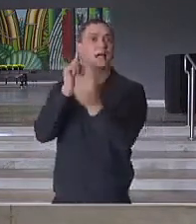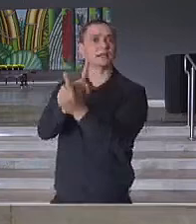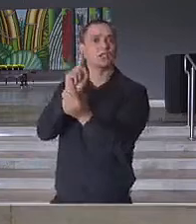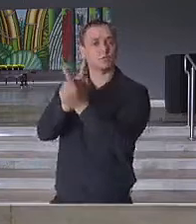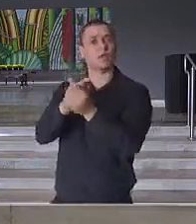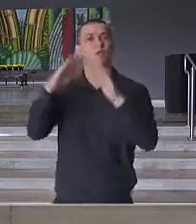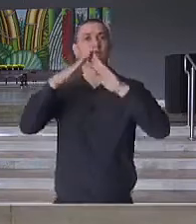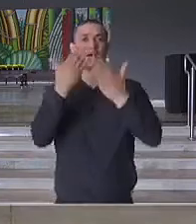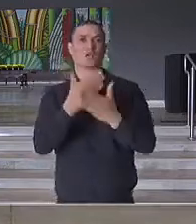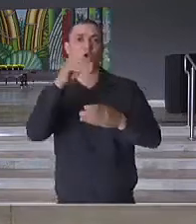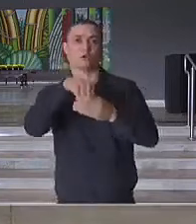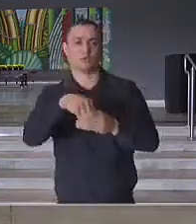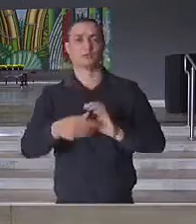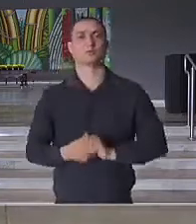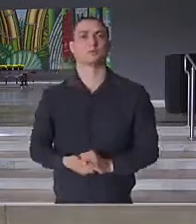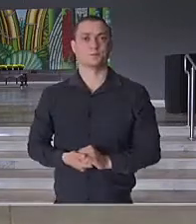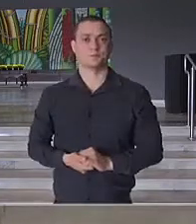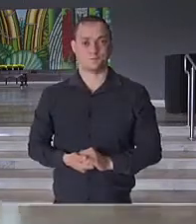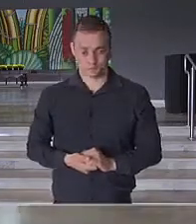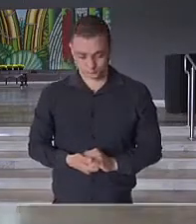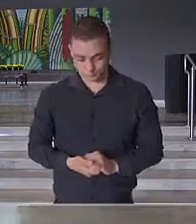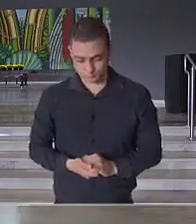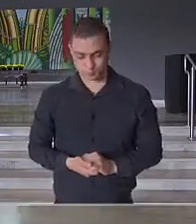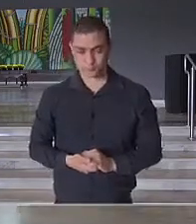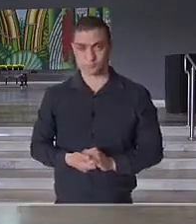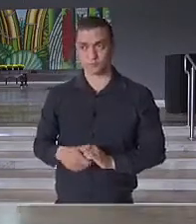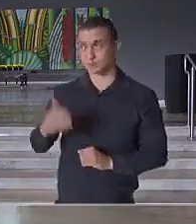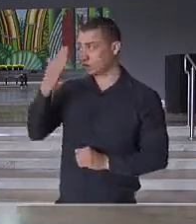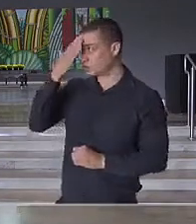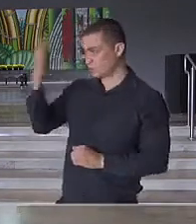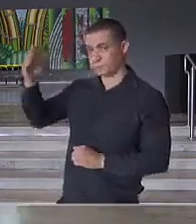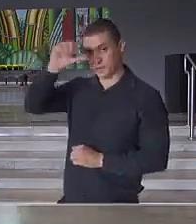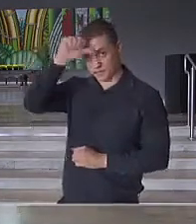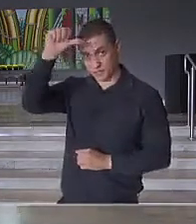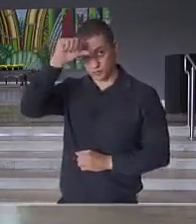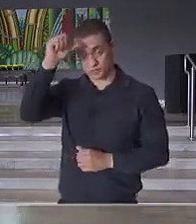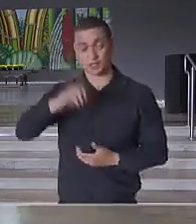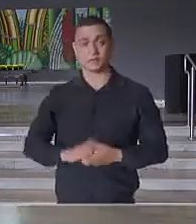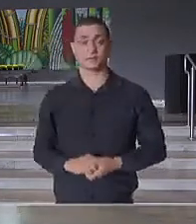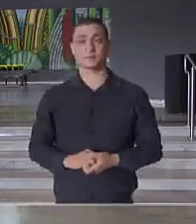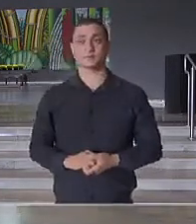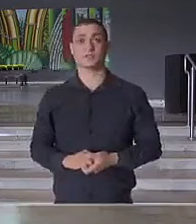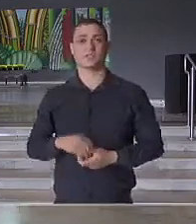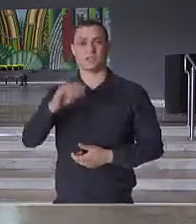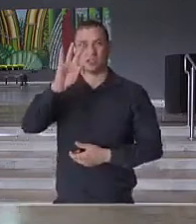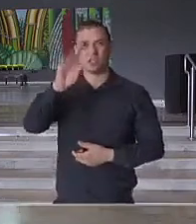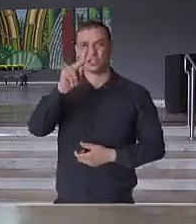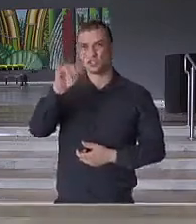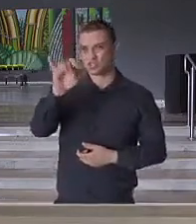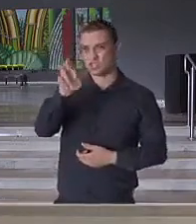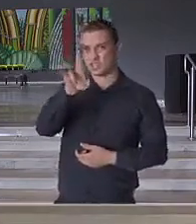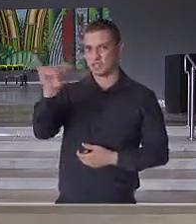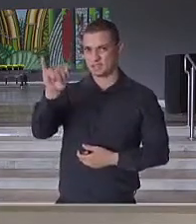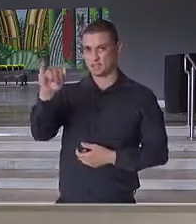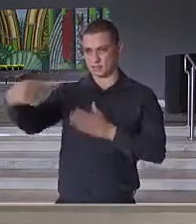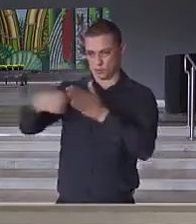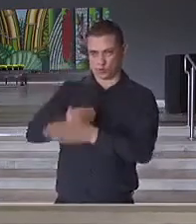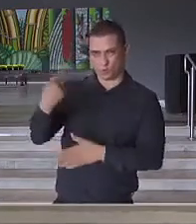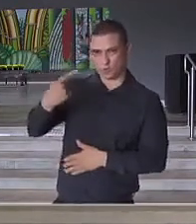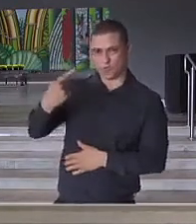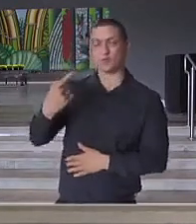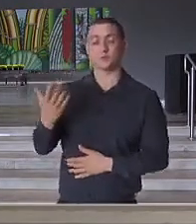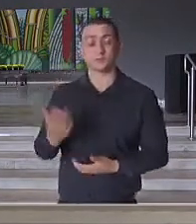das nossas escolas estaduais. Obrigado, Rocieli. E Thierry, na primeira parte da sua